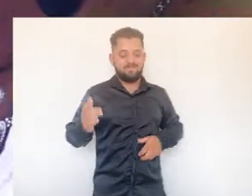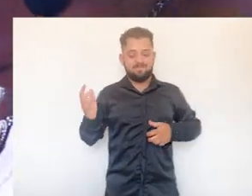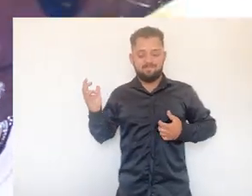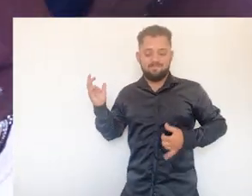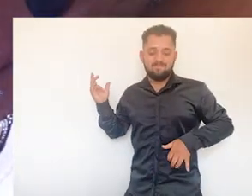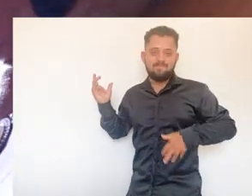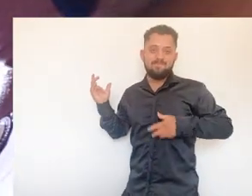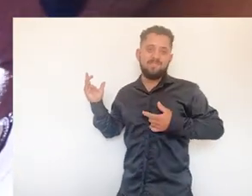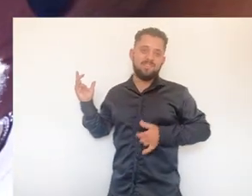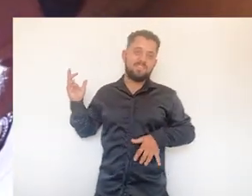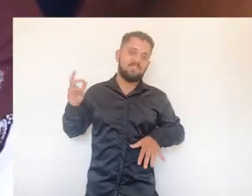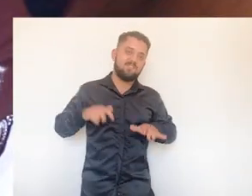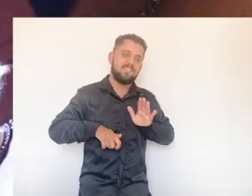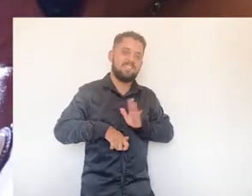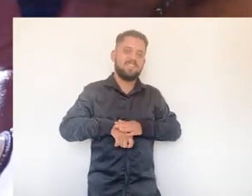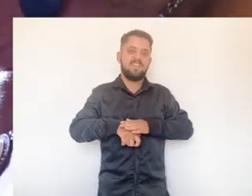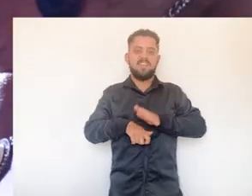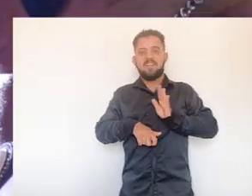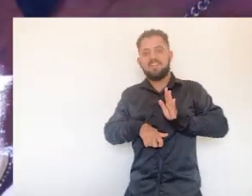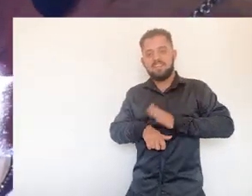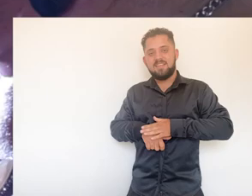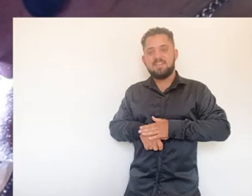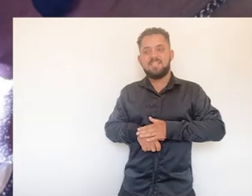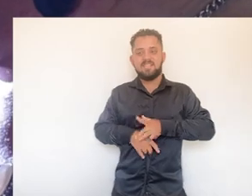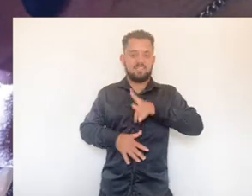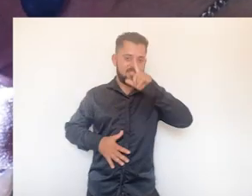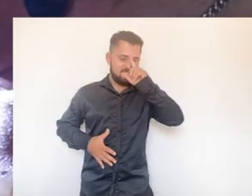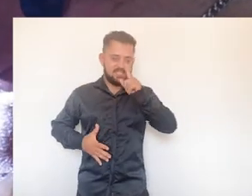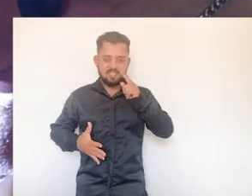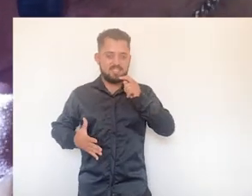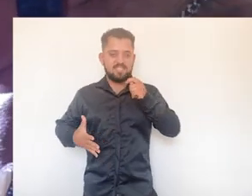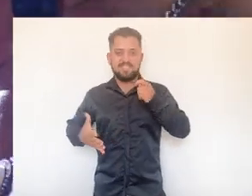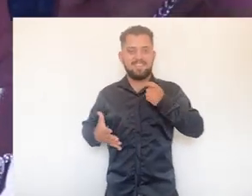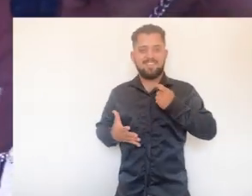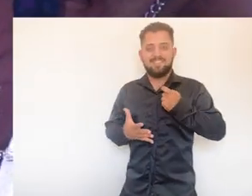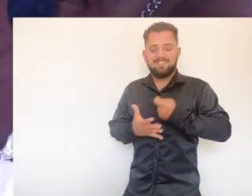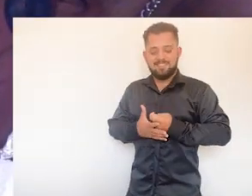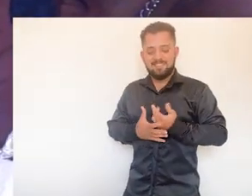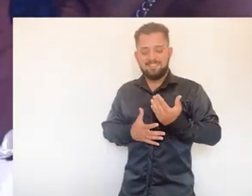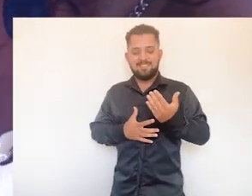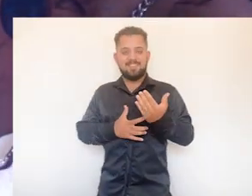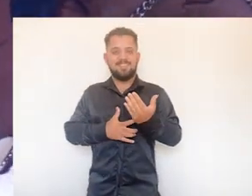E o tempo assim se descia.